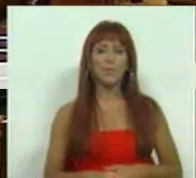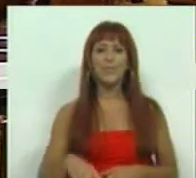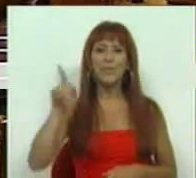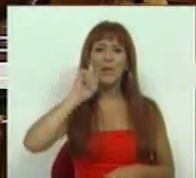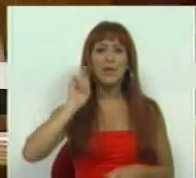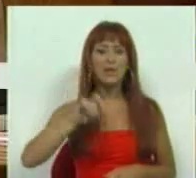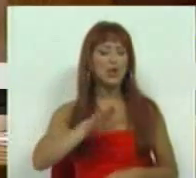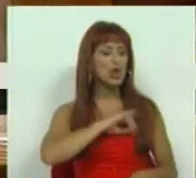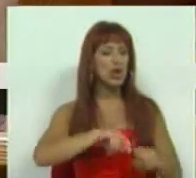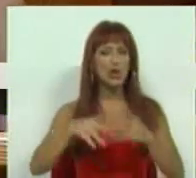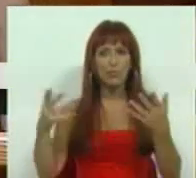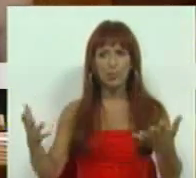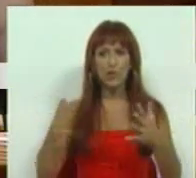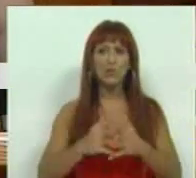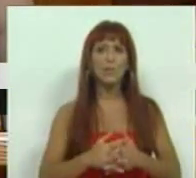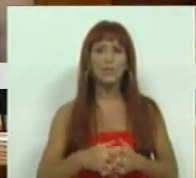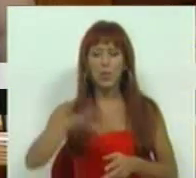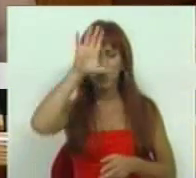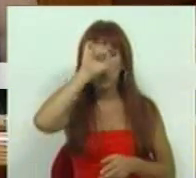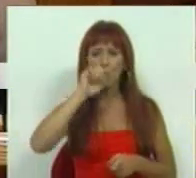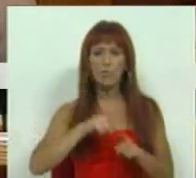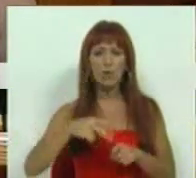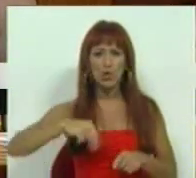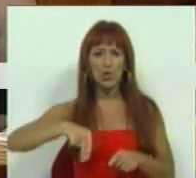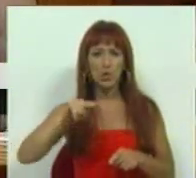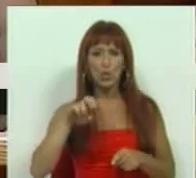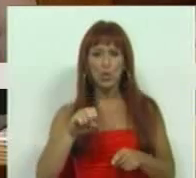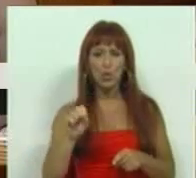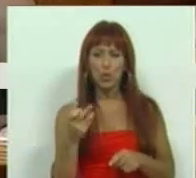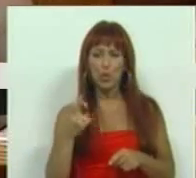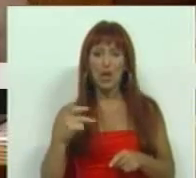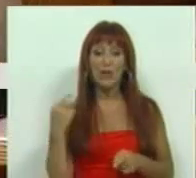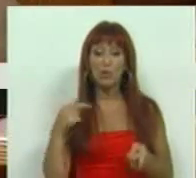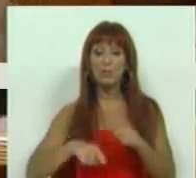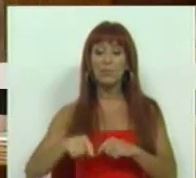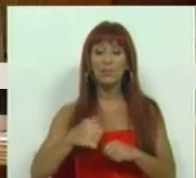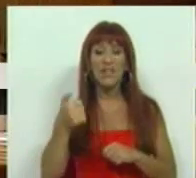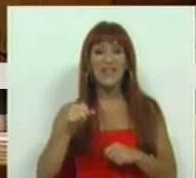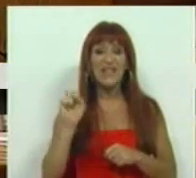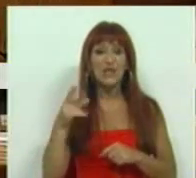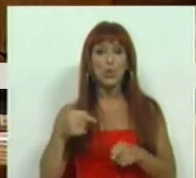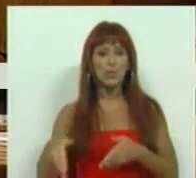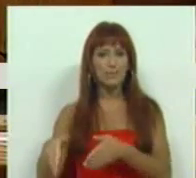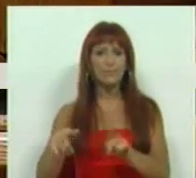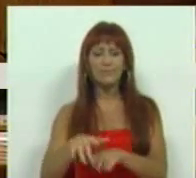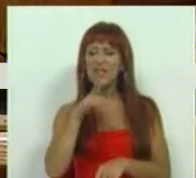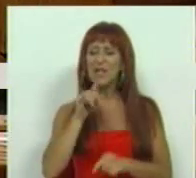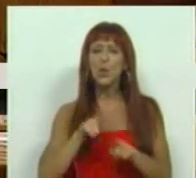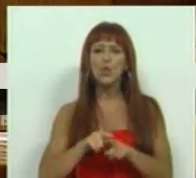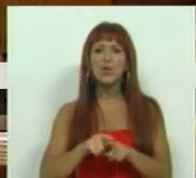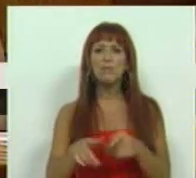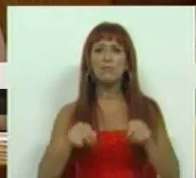Senhora Presidente, senhores deputados, o Ministro Nuno Crato entrou na 5 de outubro anunciando determinado o seu